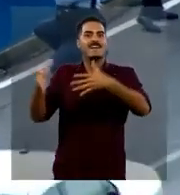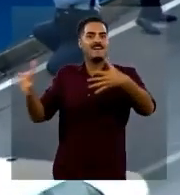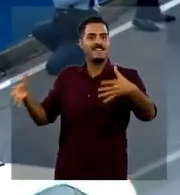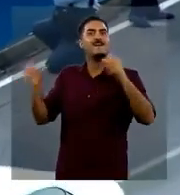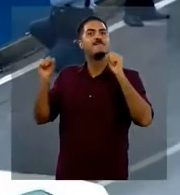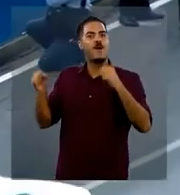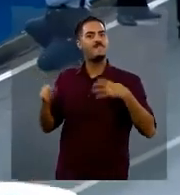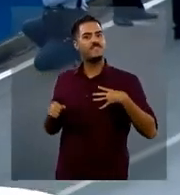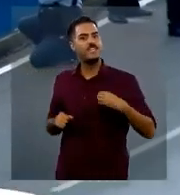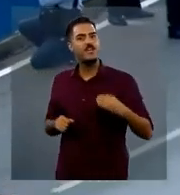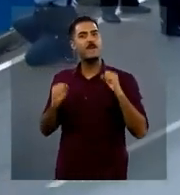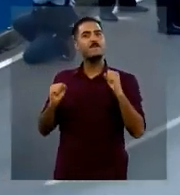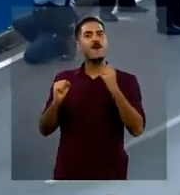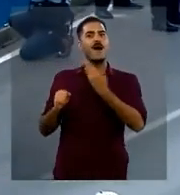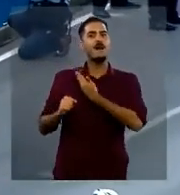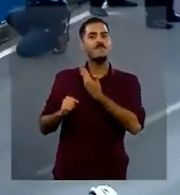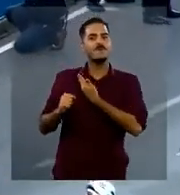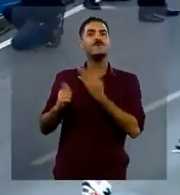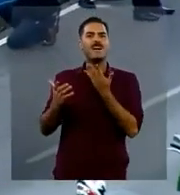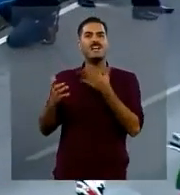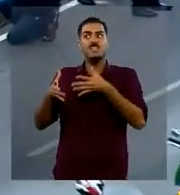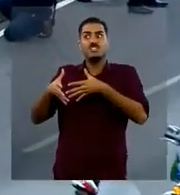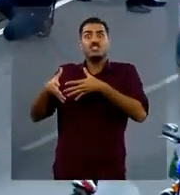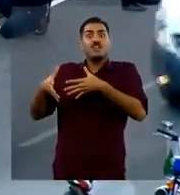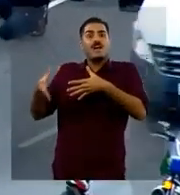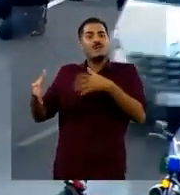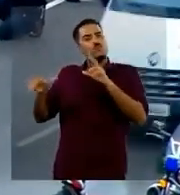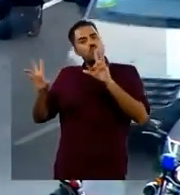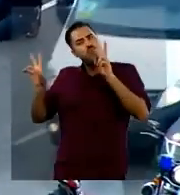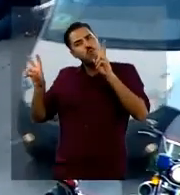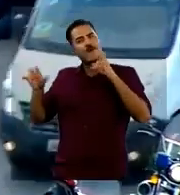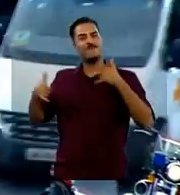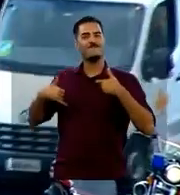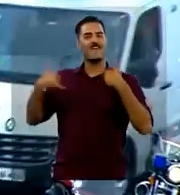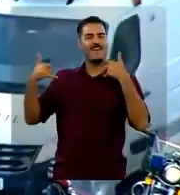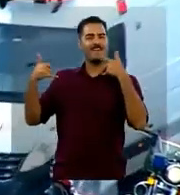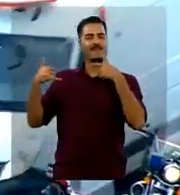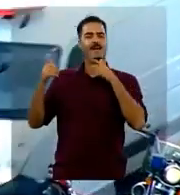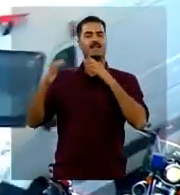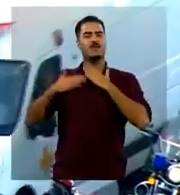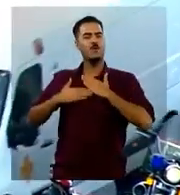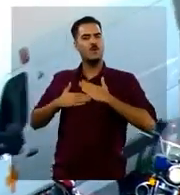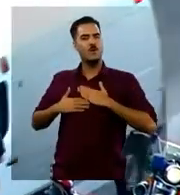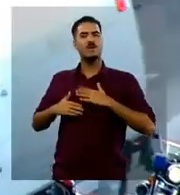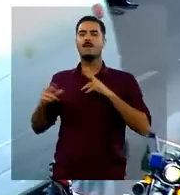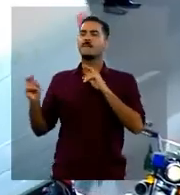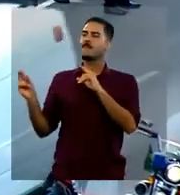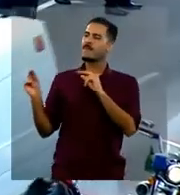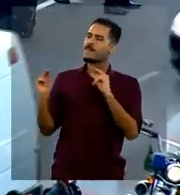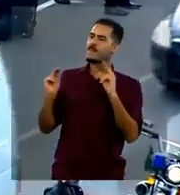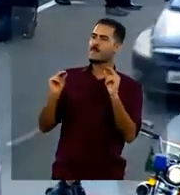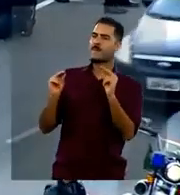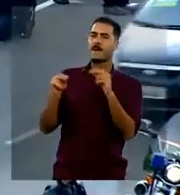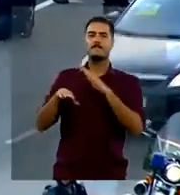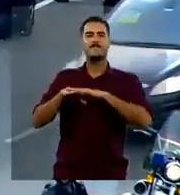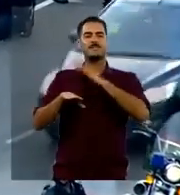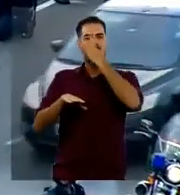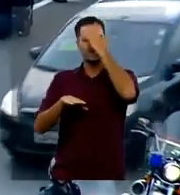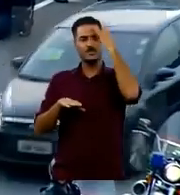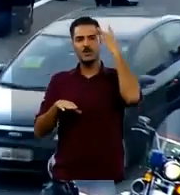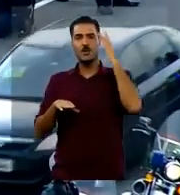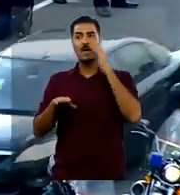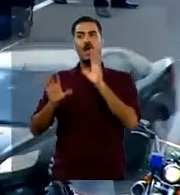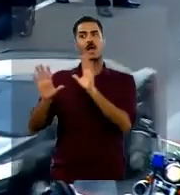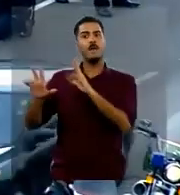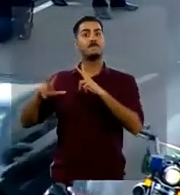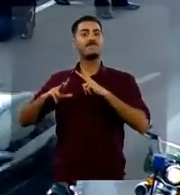um momento também, digamos assim, de celebração mais tranquila, né, em que podem ir mais pessoas e eles ficam um pouco mais